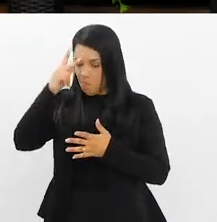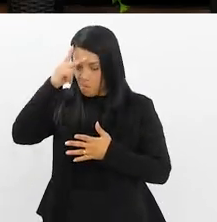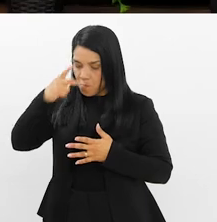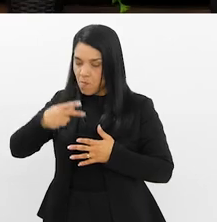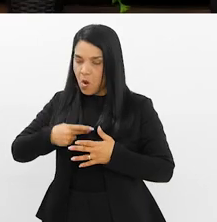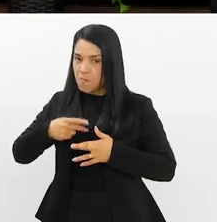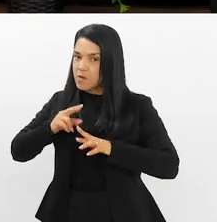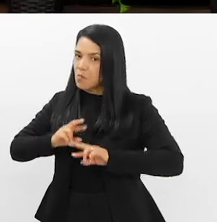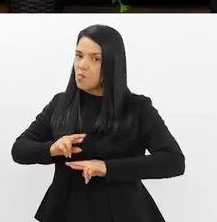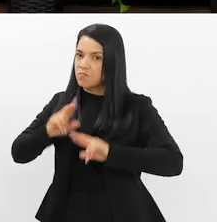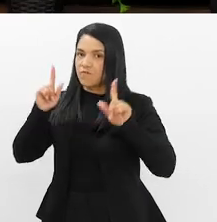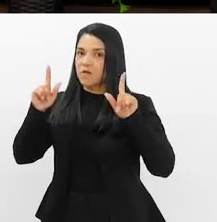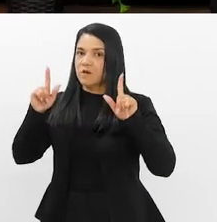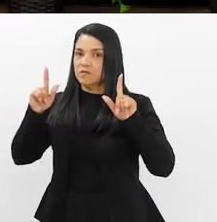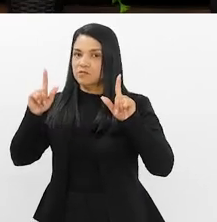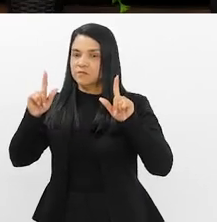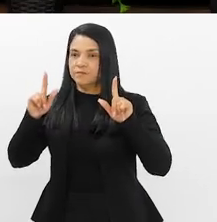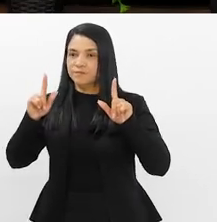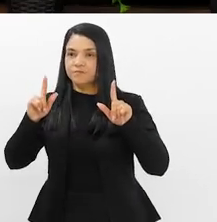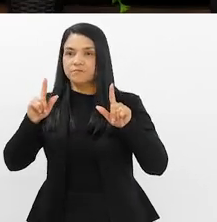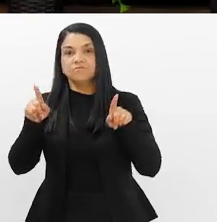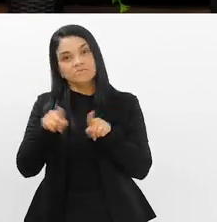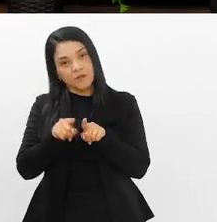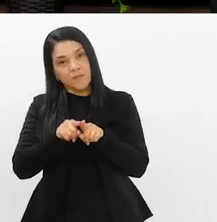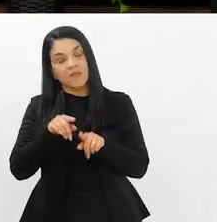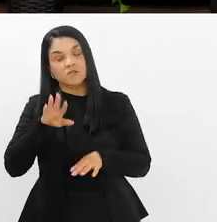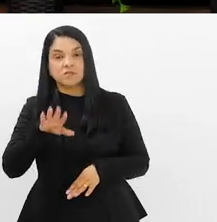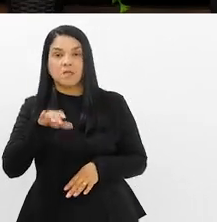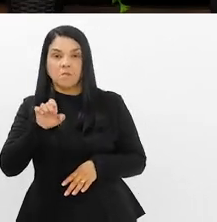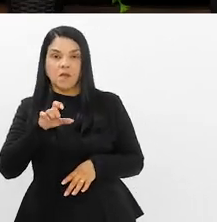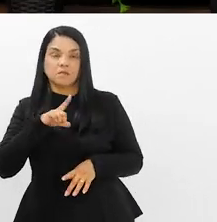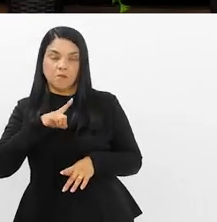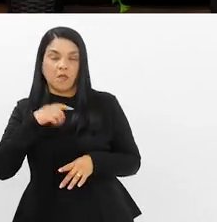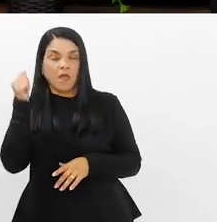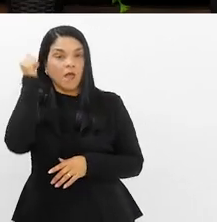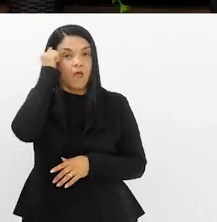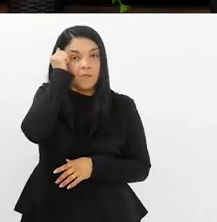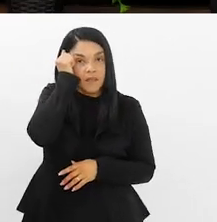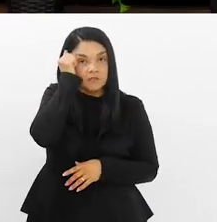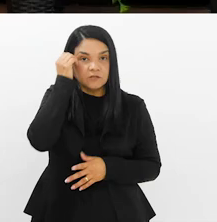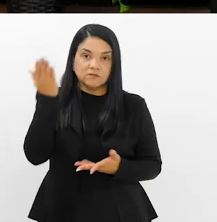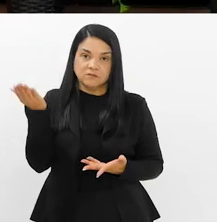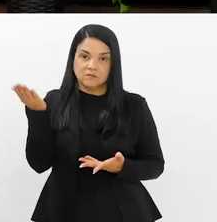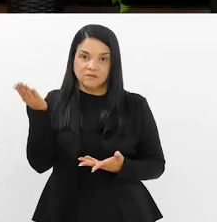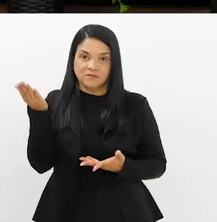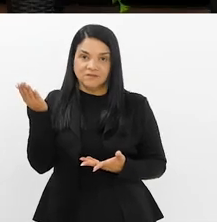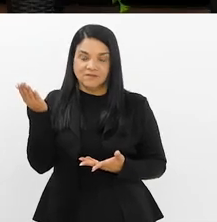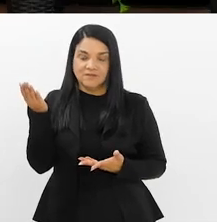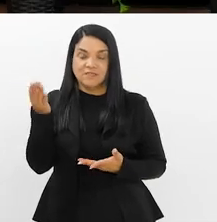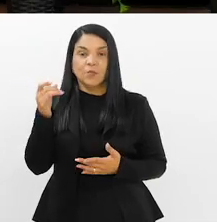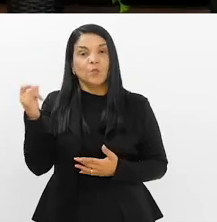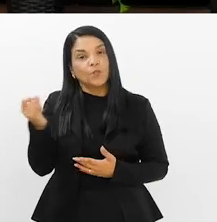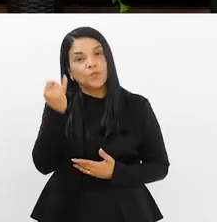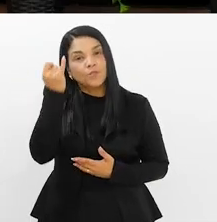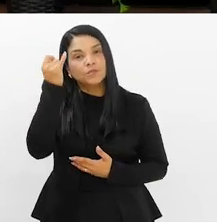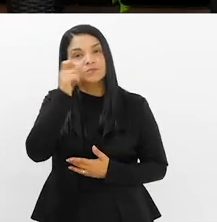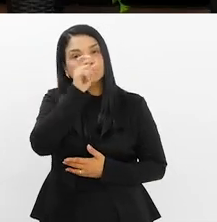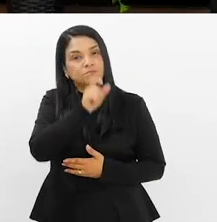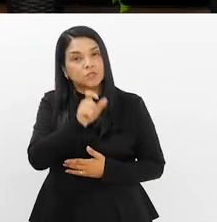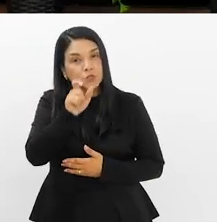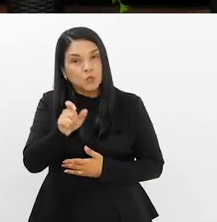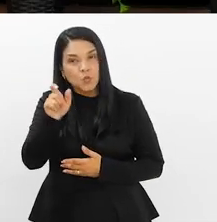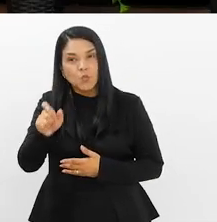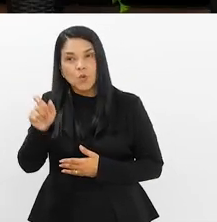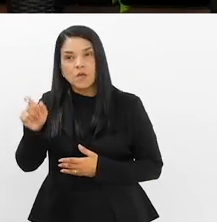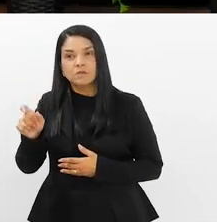de fato. Assim como as que decidem ser mães podem se arrepender. O mais importante é que a